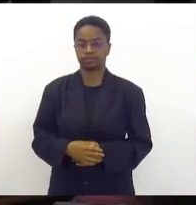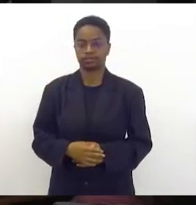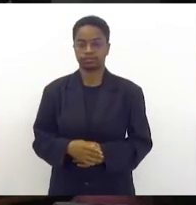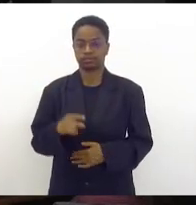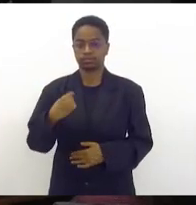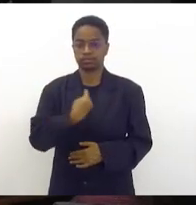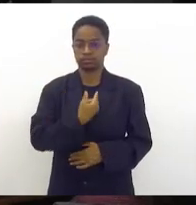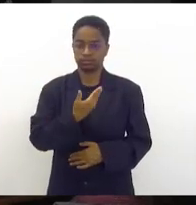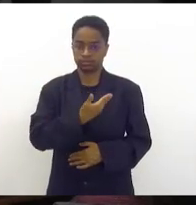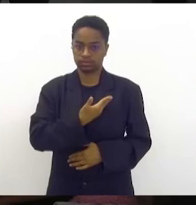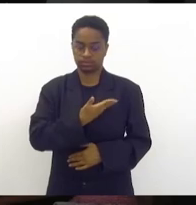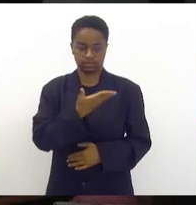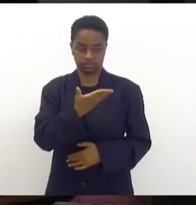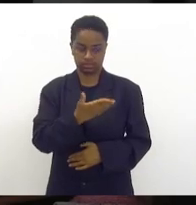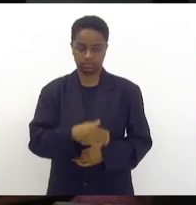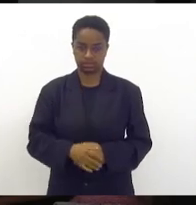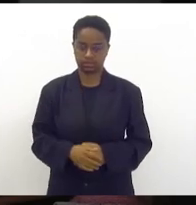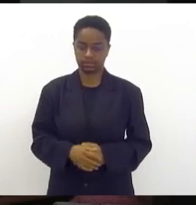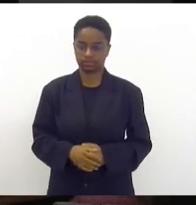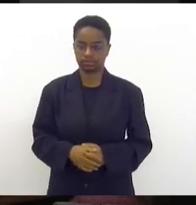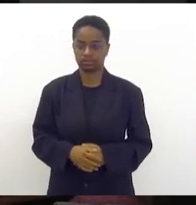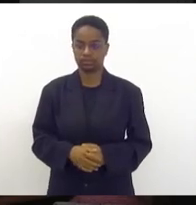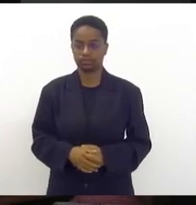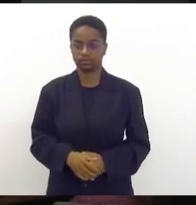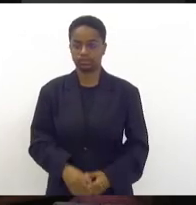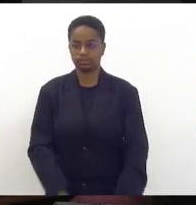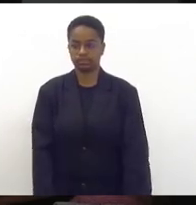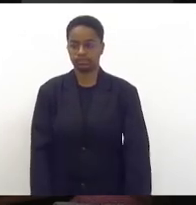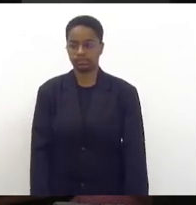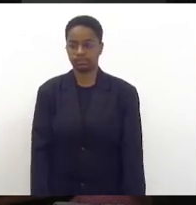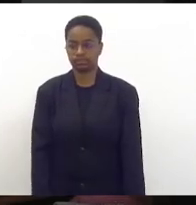nosso amigo aqui, presidente. Aqui.